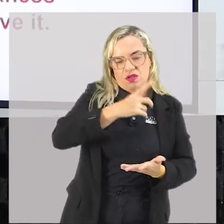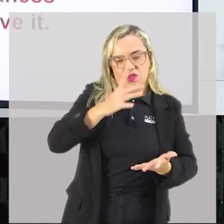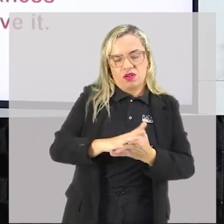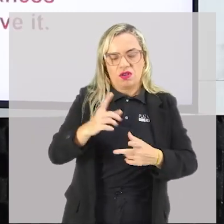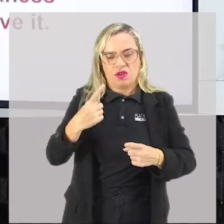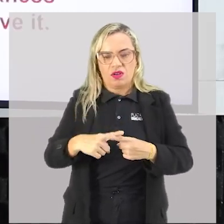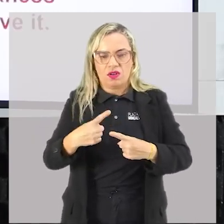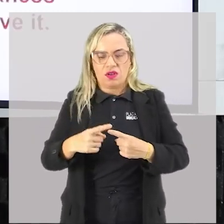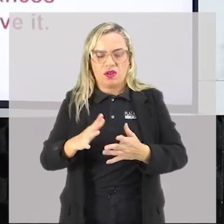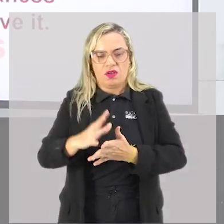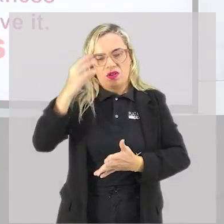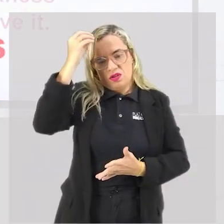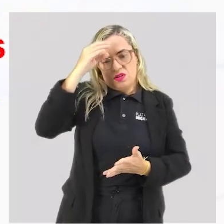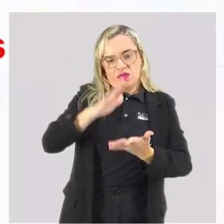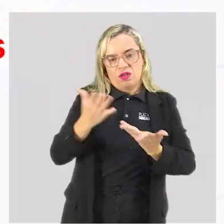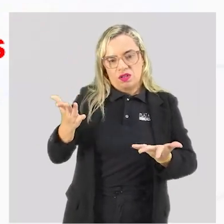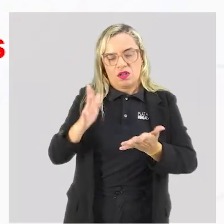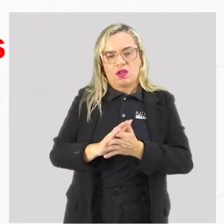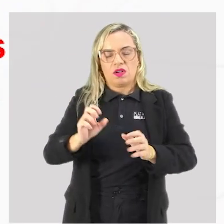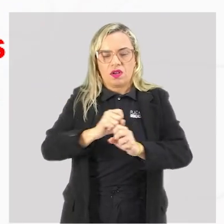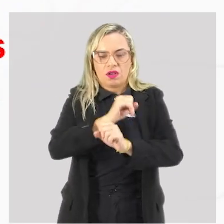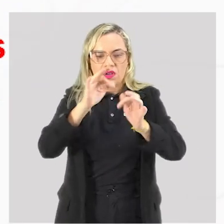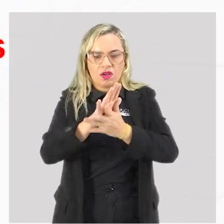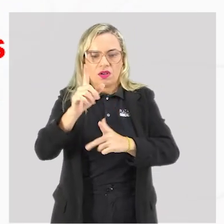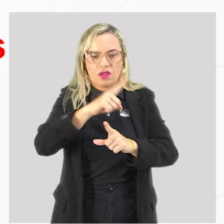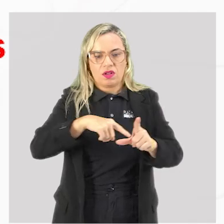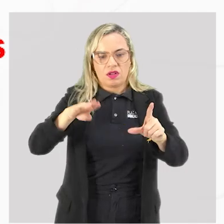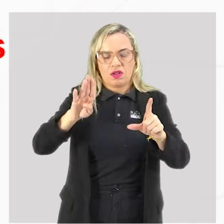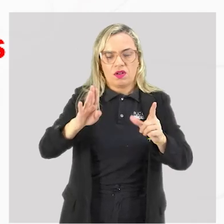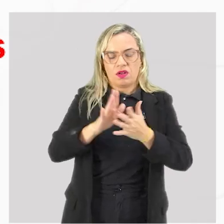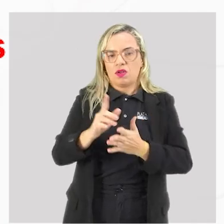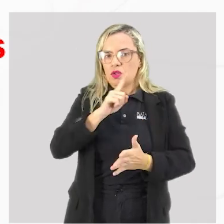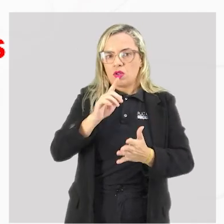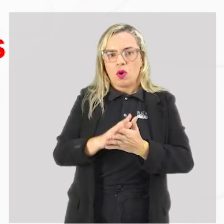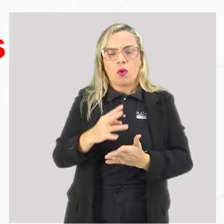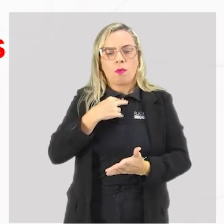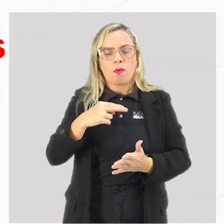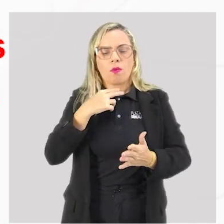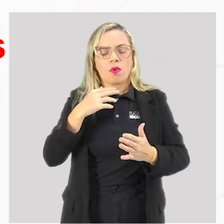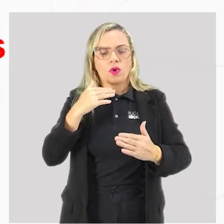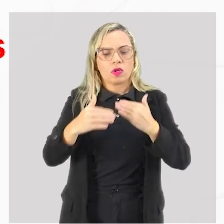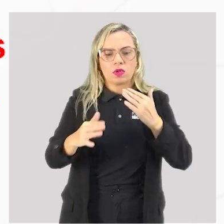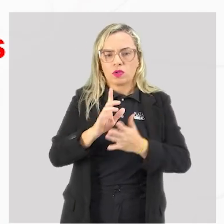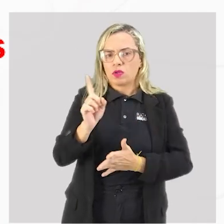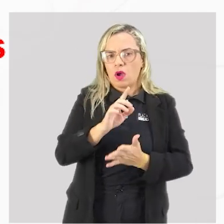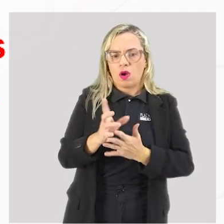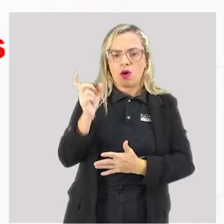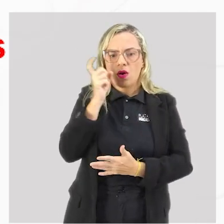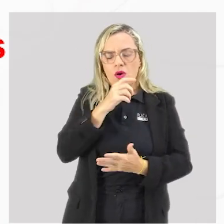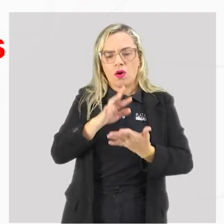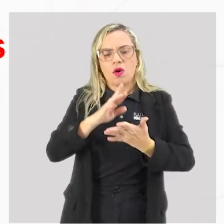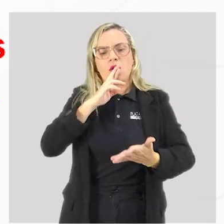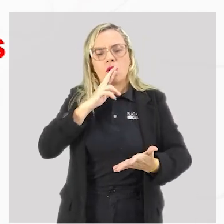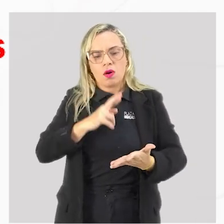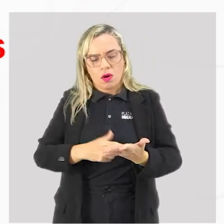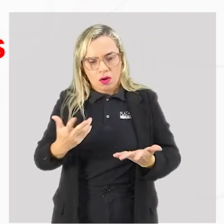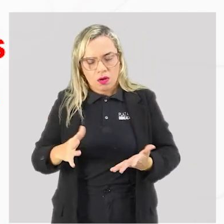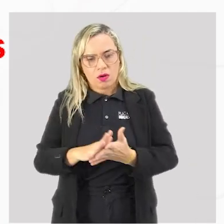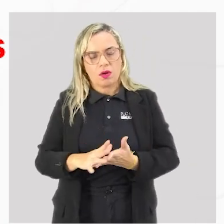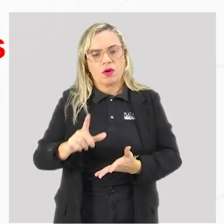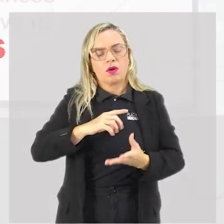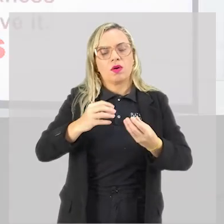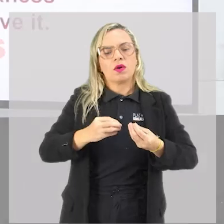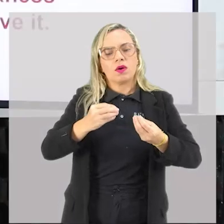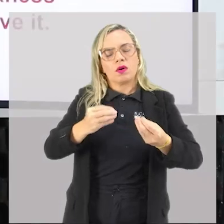que a resposta correta é a letra B. Né? Você não foge da pergunta, você não mente na hora de responder, você oferece uma resposta